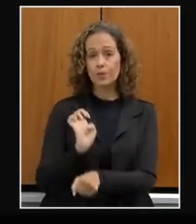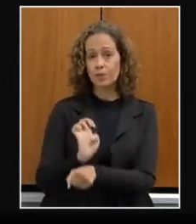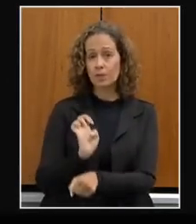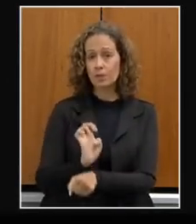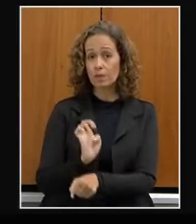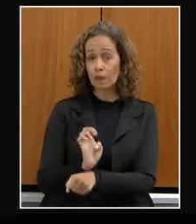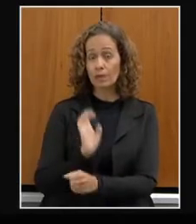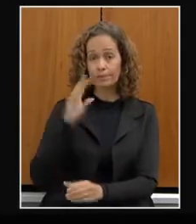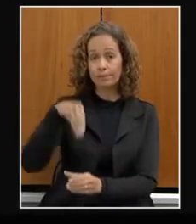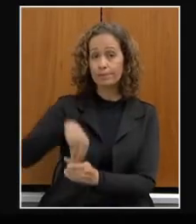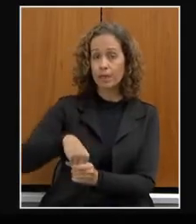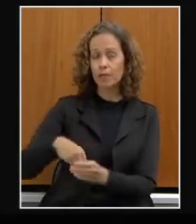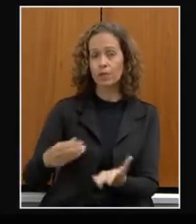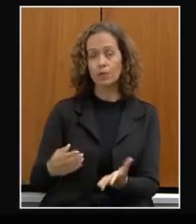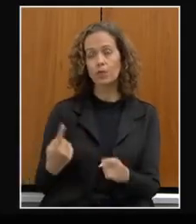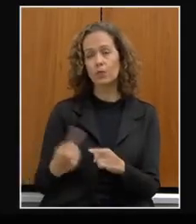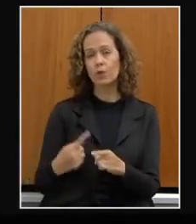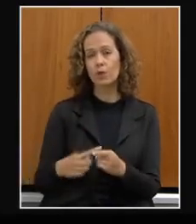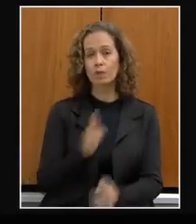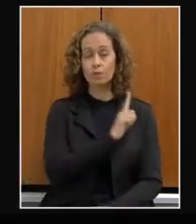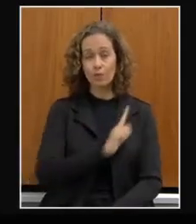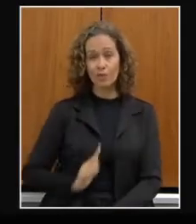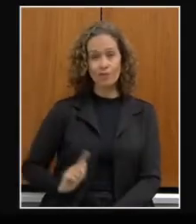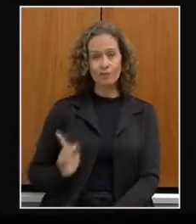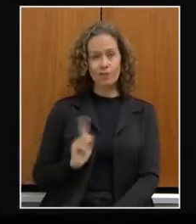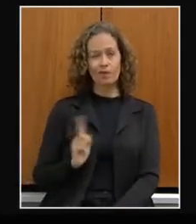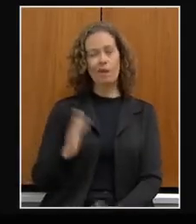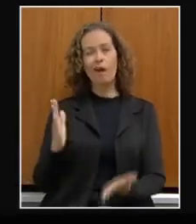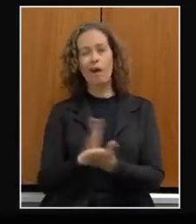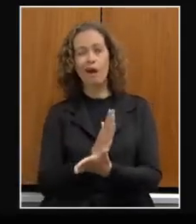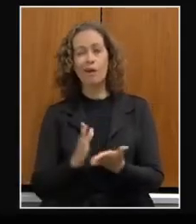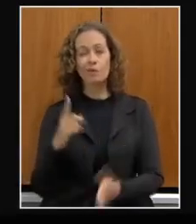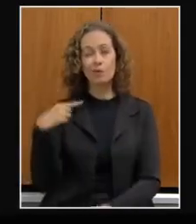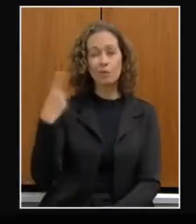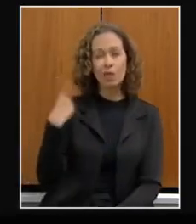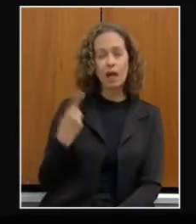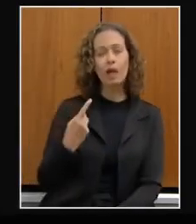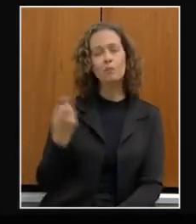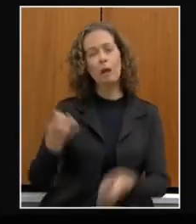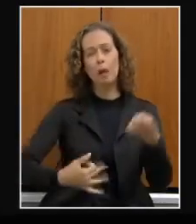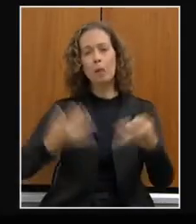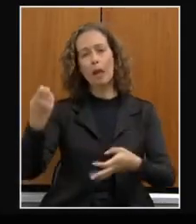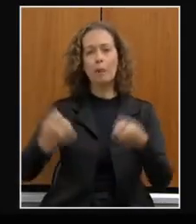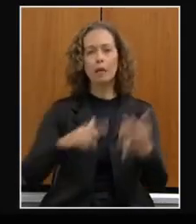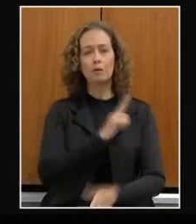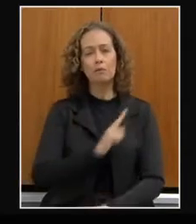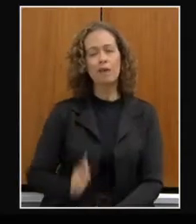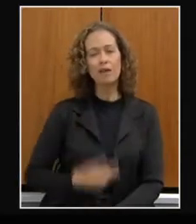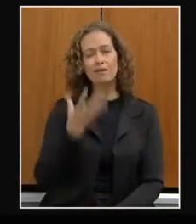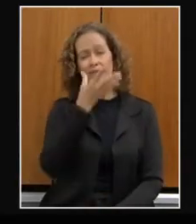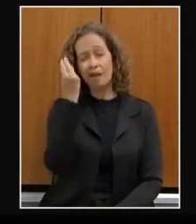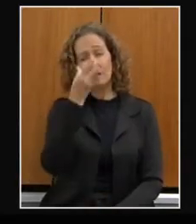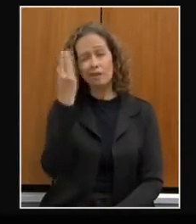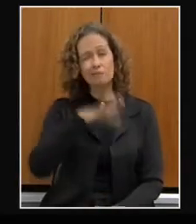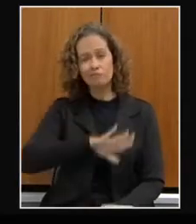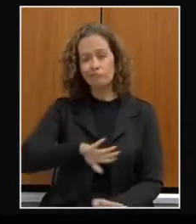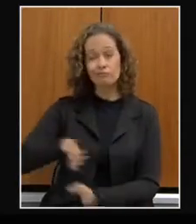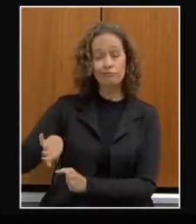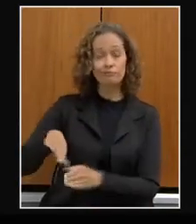governo porque tem deputados que passam o tempo mais falando de governo e esquece os governos deles e só cita um